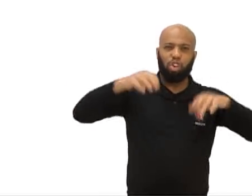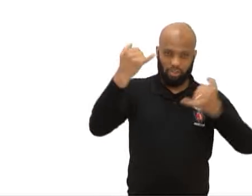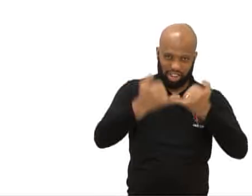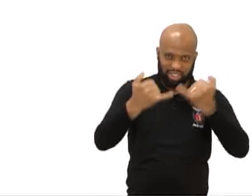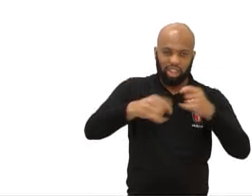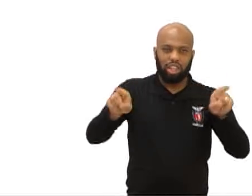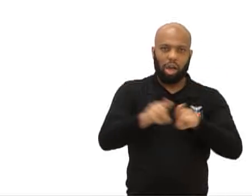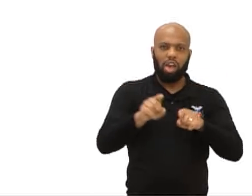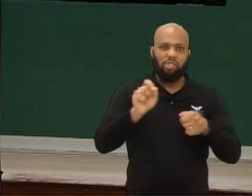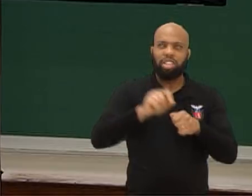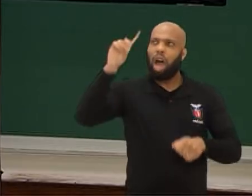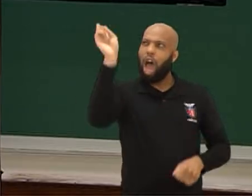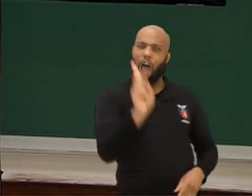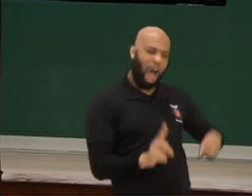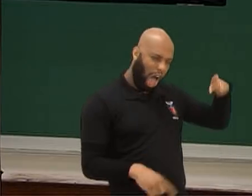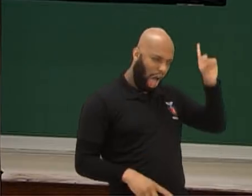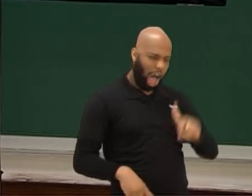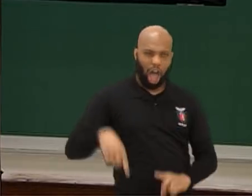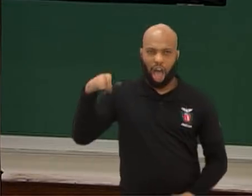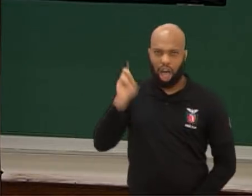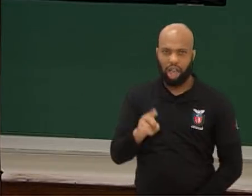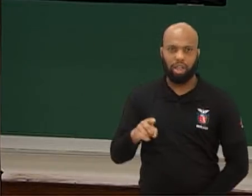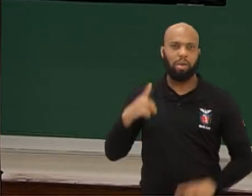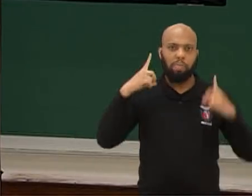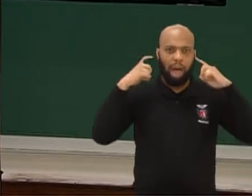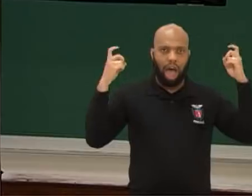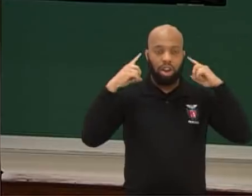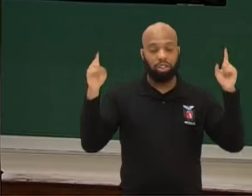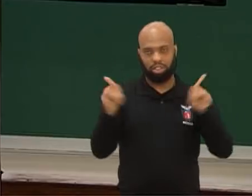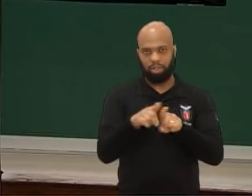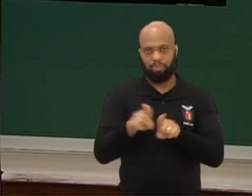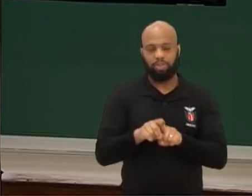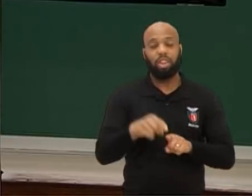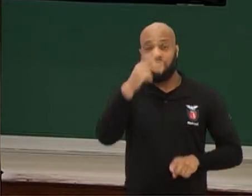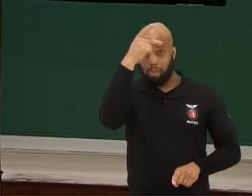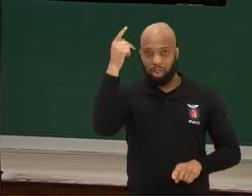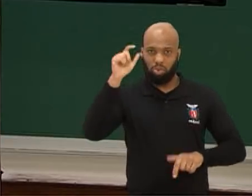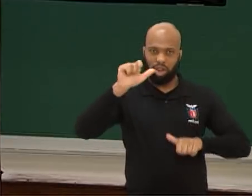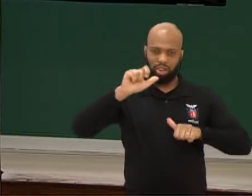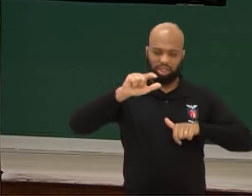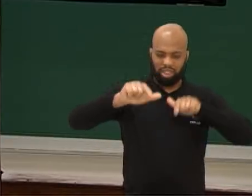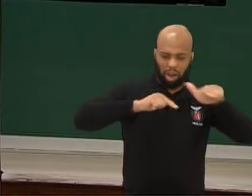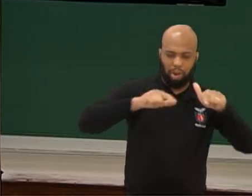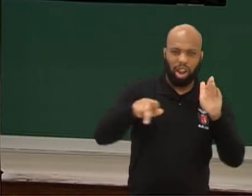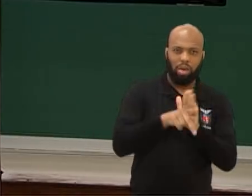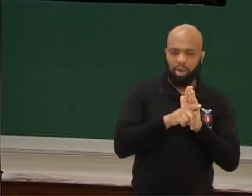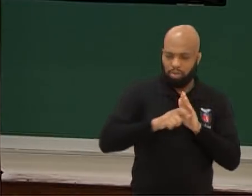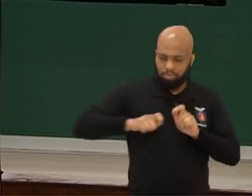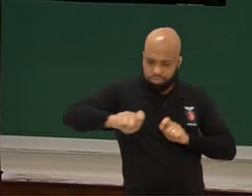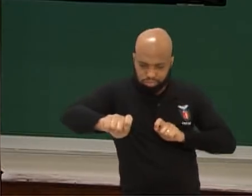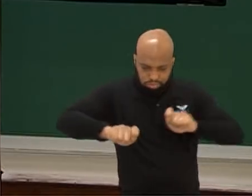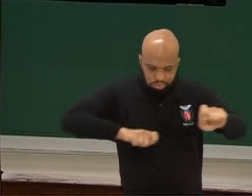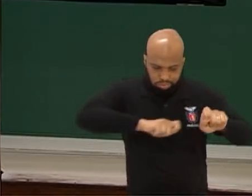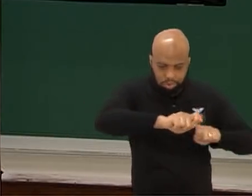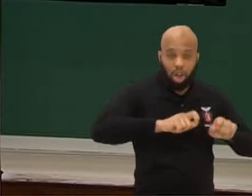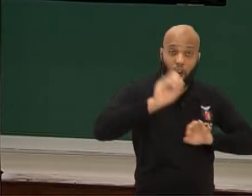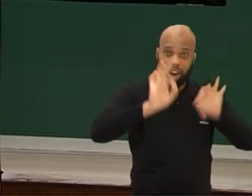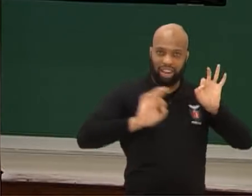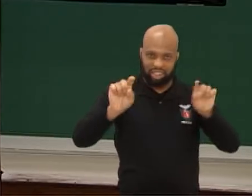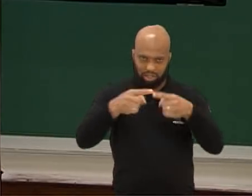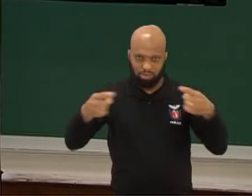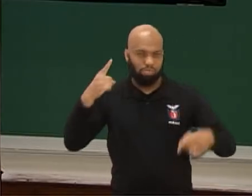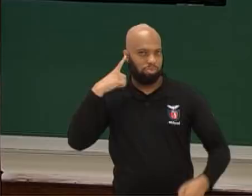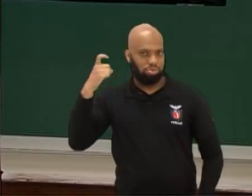trovão. Então, as pessoas que trabalhavam na sonoplastia criavam sons que podiam influenciar tanto as